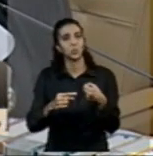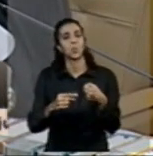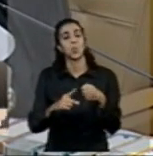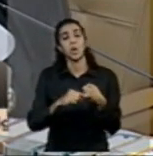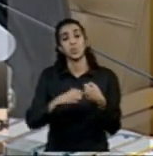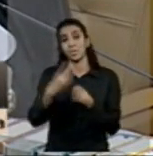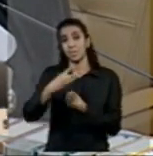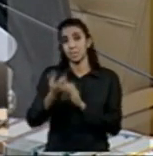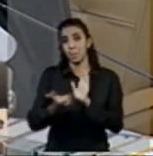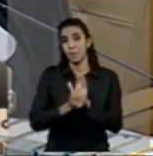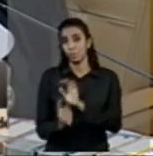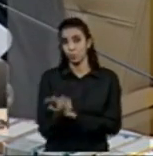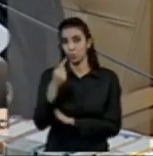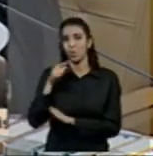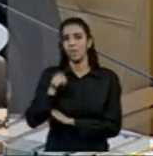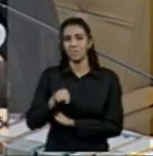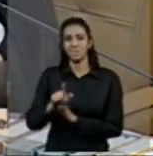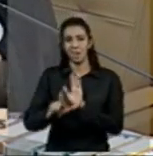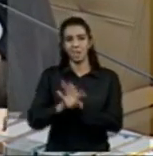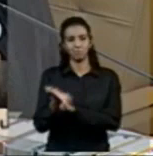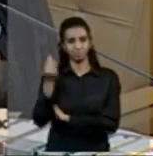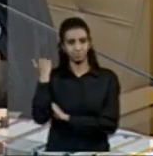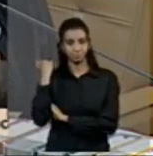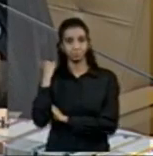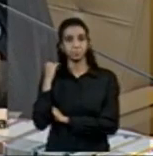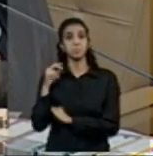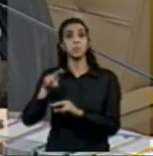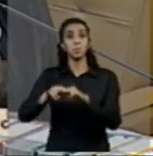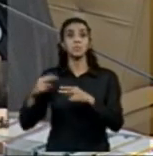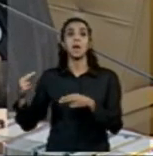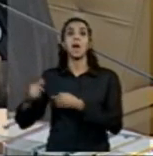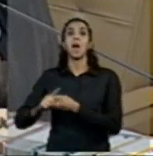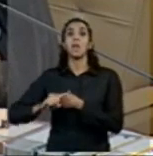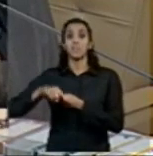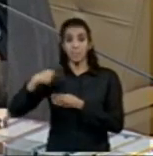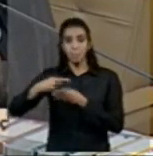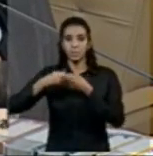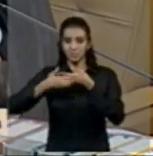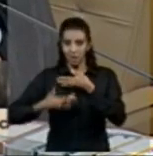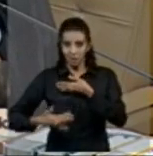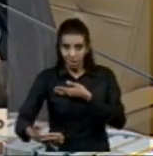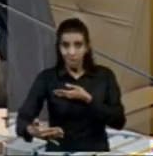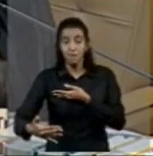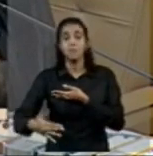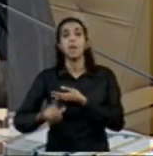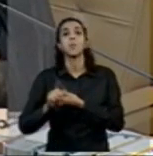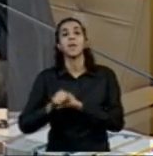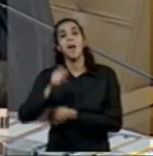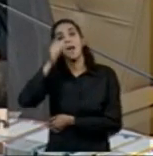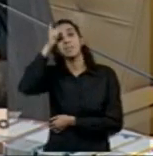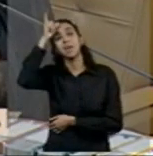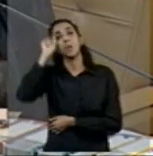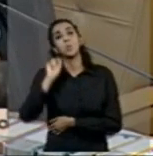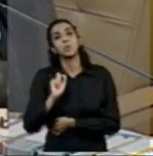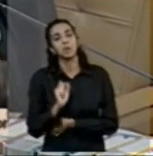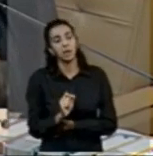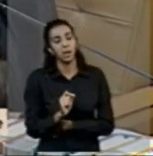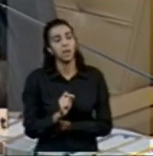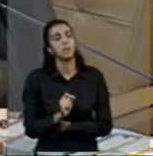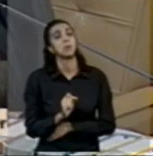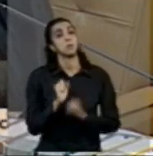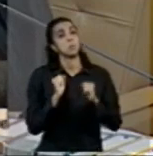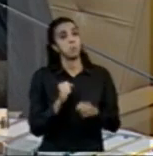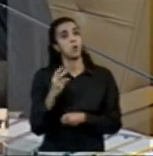parágrafo único desse diploma legal. Daí extraíram os doutrinadores trabalhistas a ideia de que teria havido